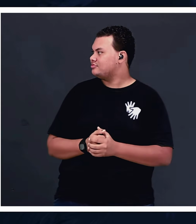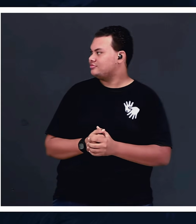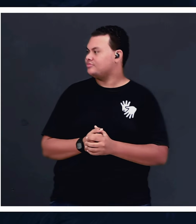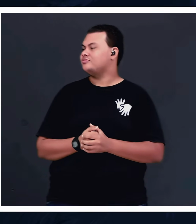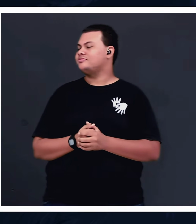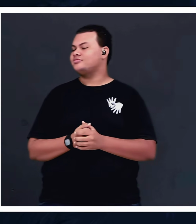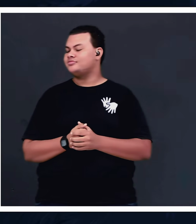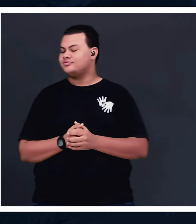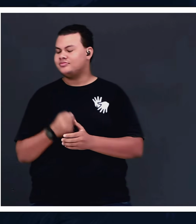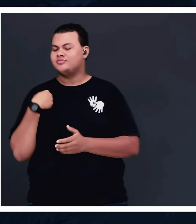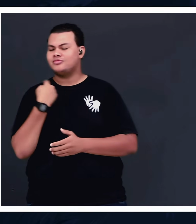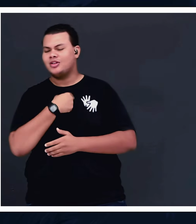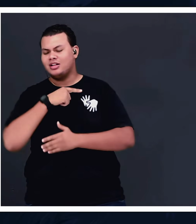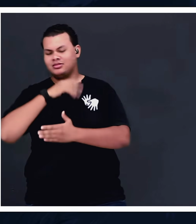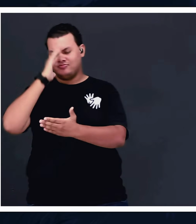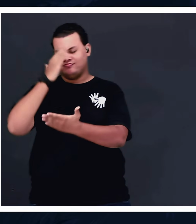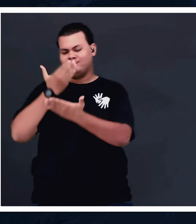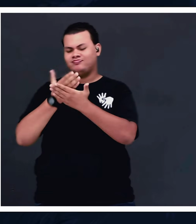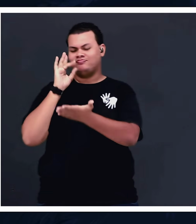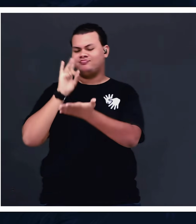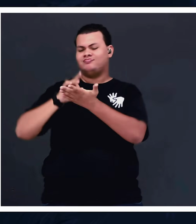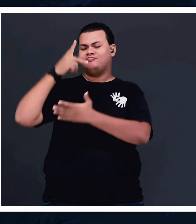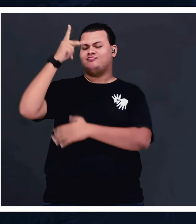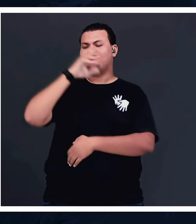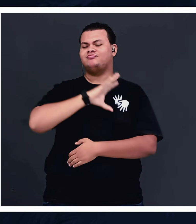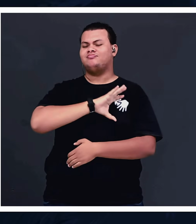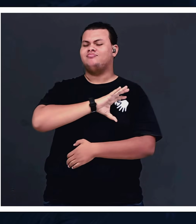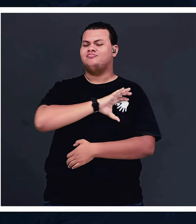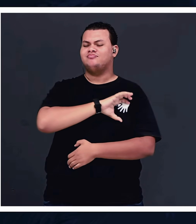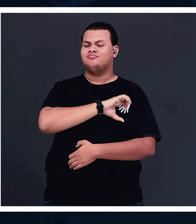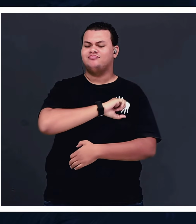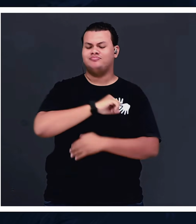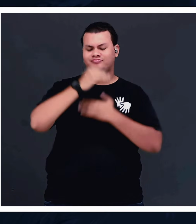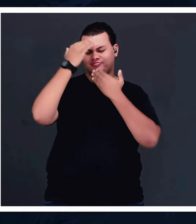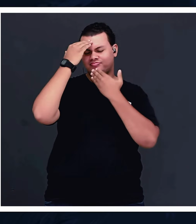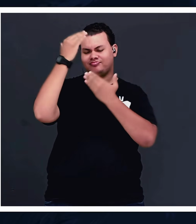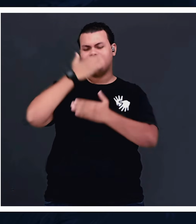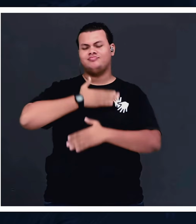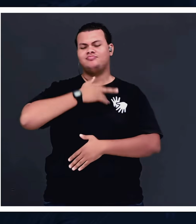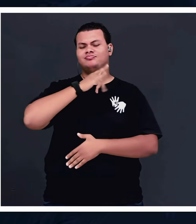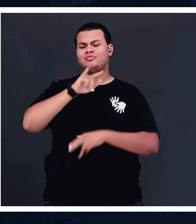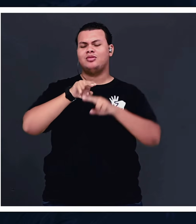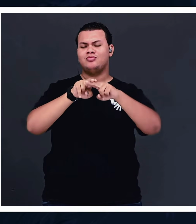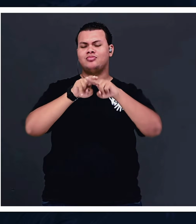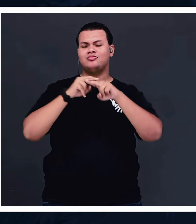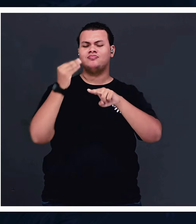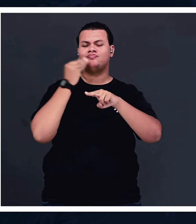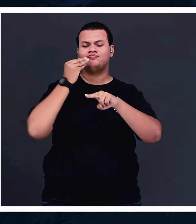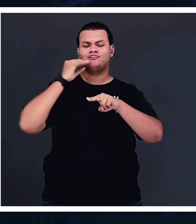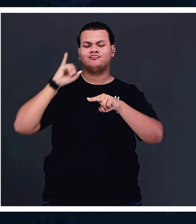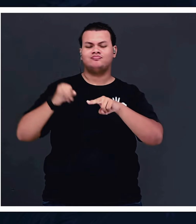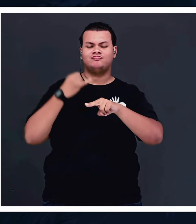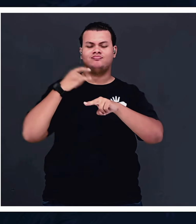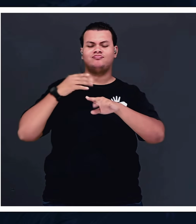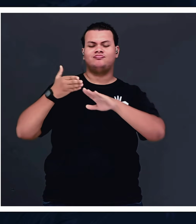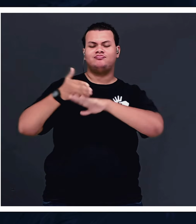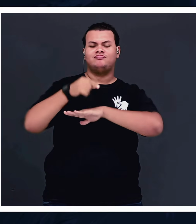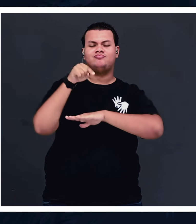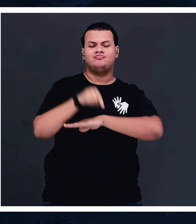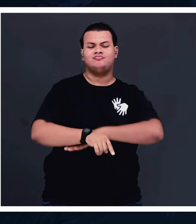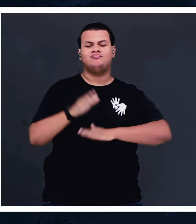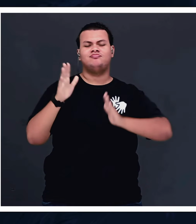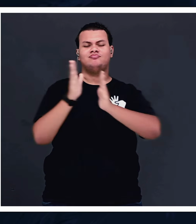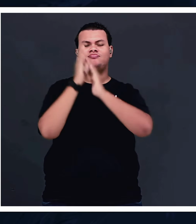Sim, meu Deus, confiamos no Teu infinito amor, Senhor. Obrigado, meu Pai, pela oportunidade de estar na Tua presença, te adorar,